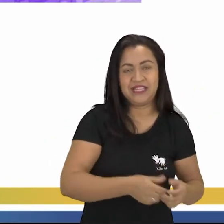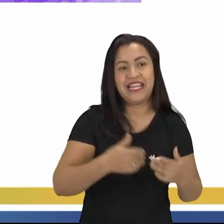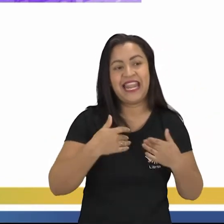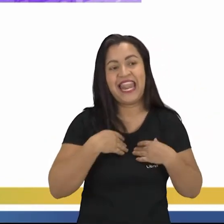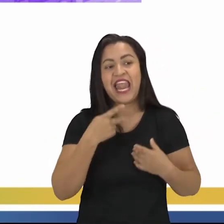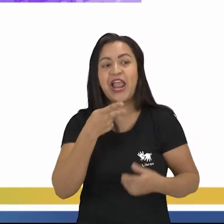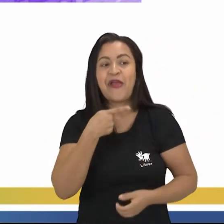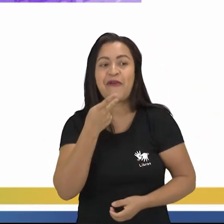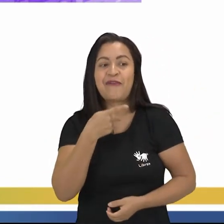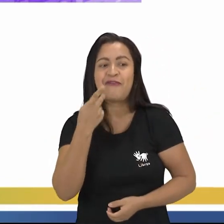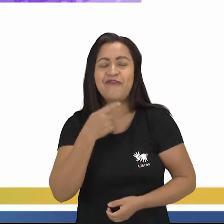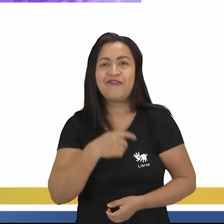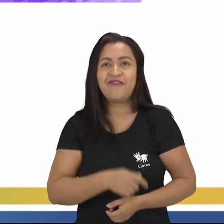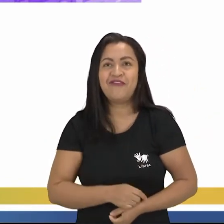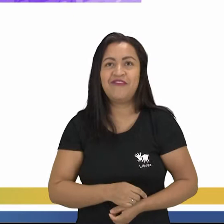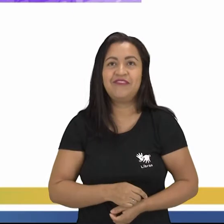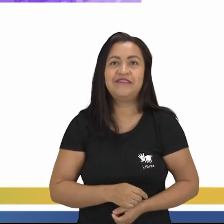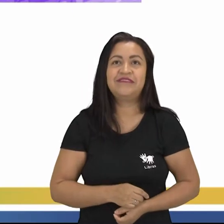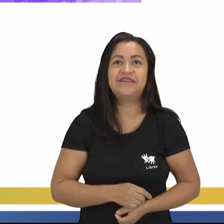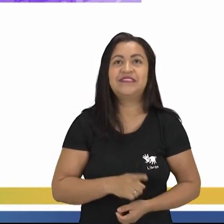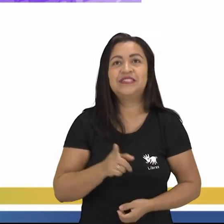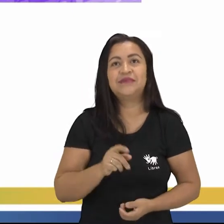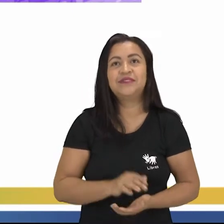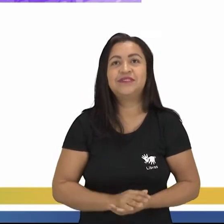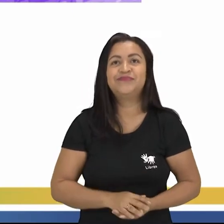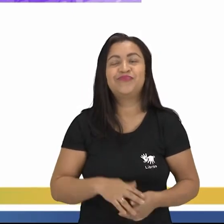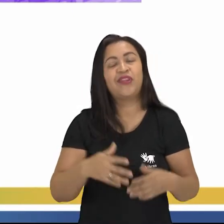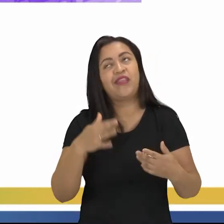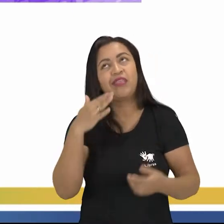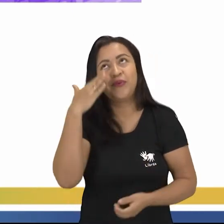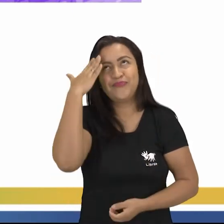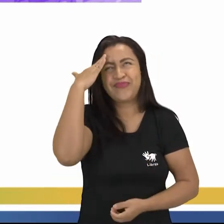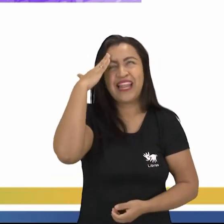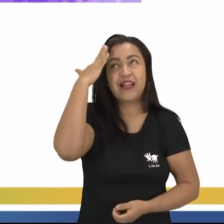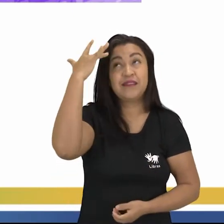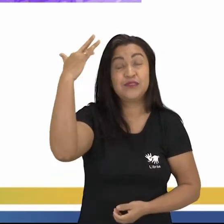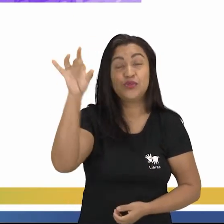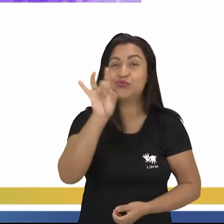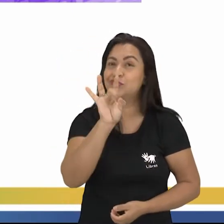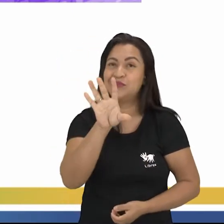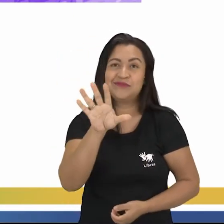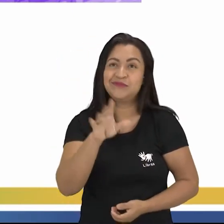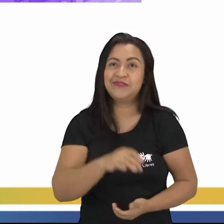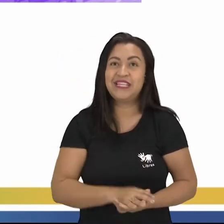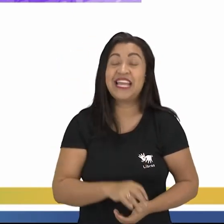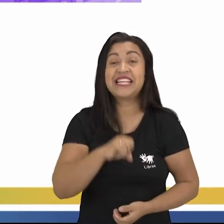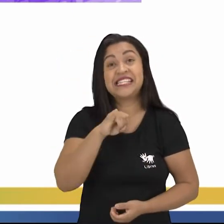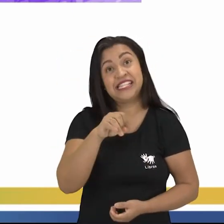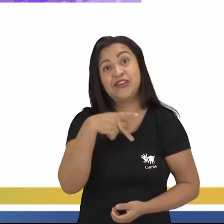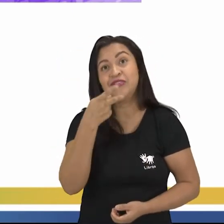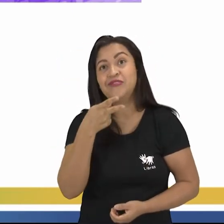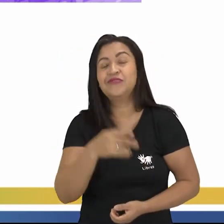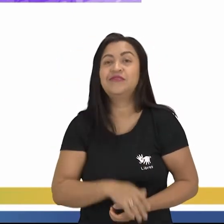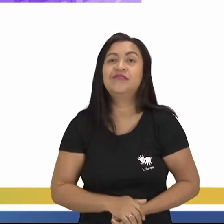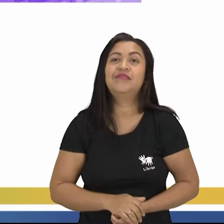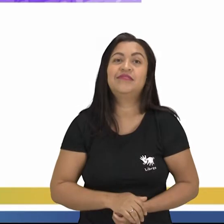marciano. Você percebeu? Ele não foi a Marte, ele só está imaginando que se ele fosse, ele falaria com um marciano.